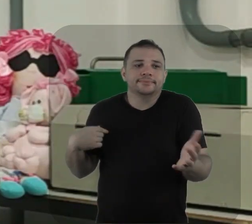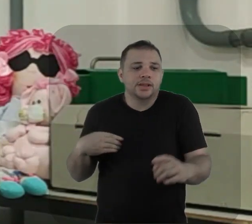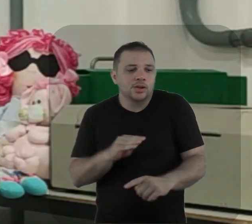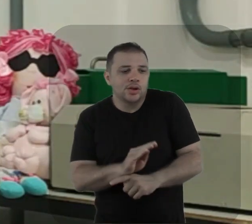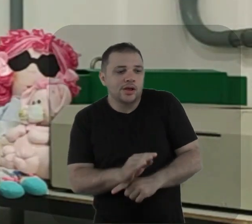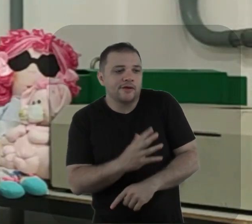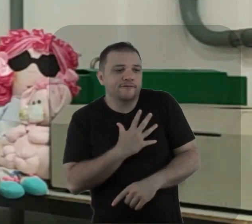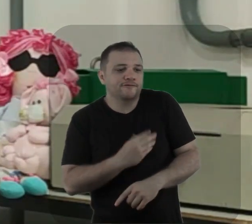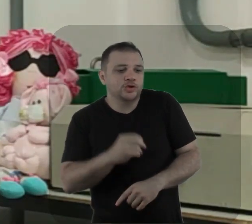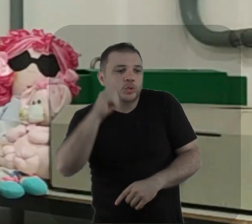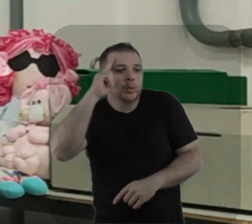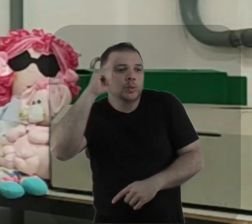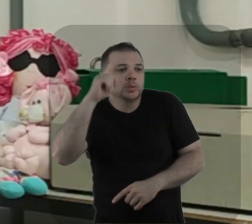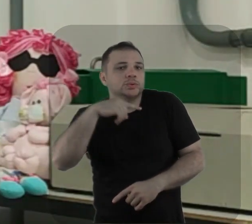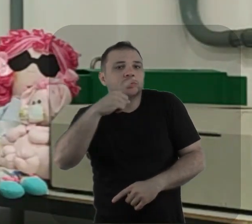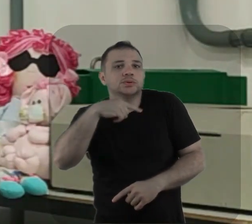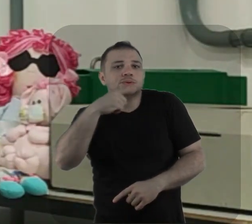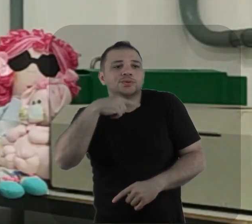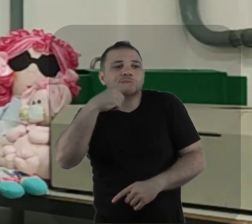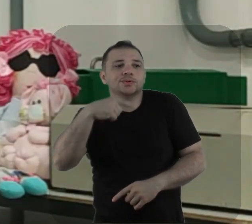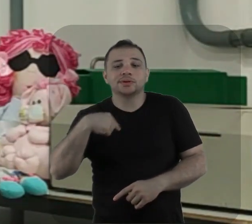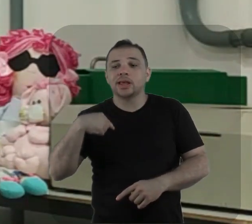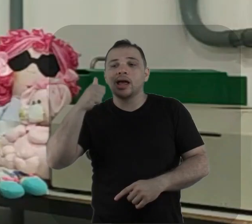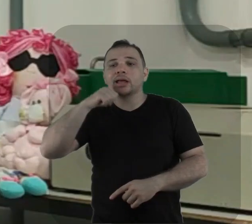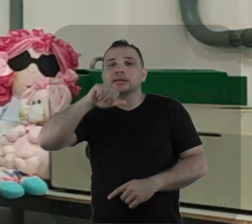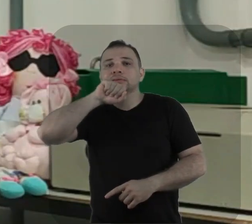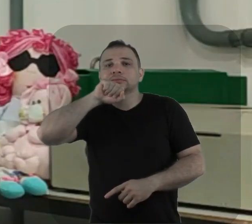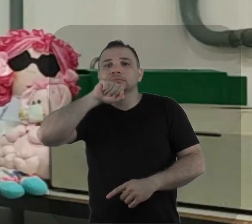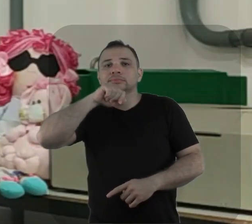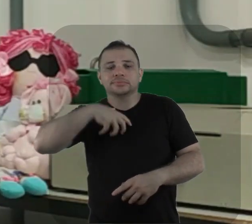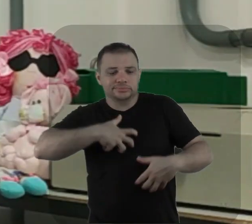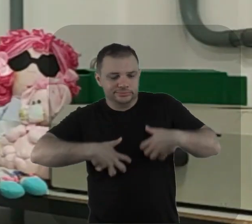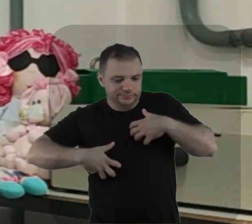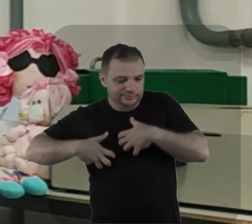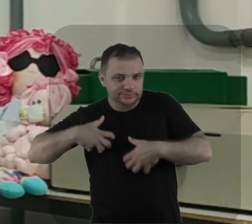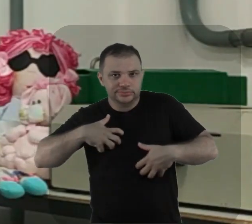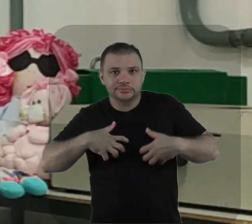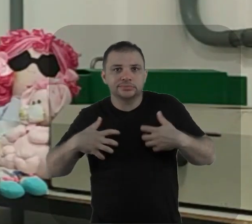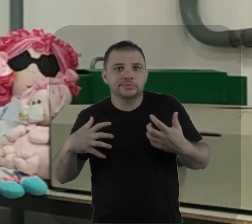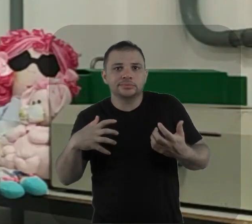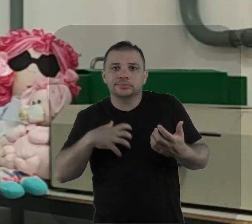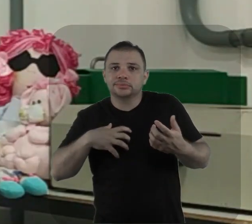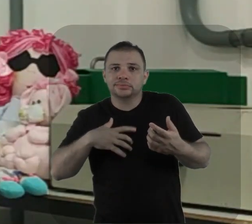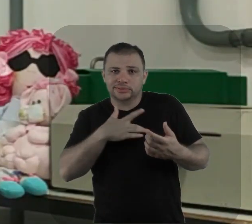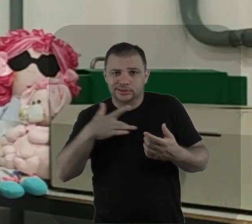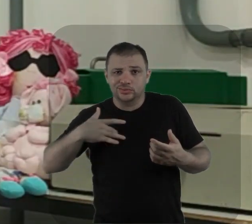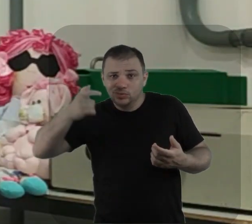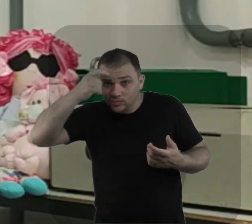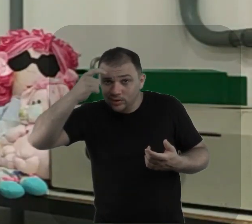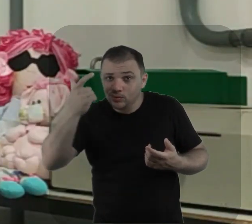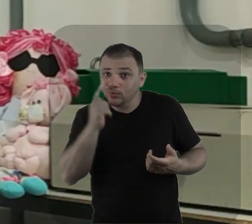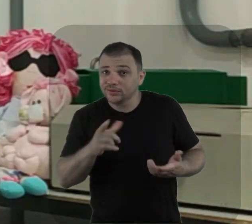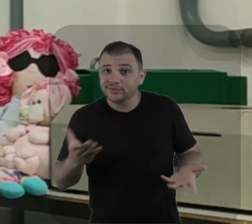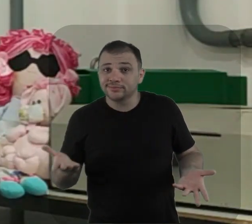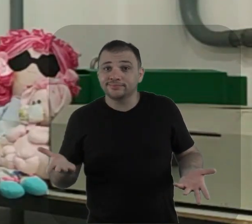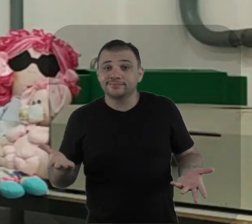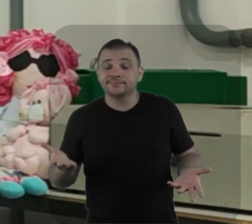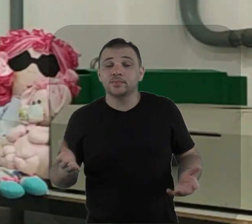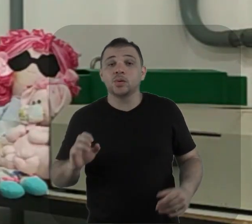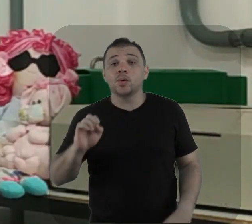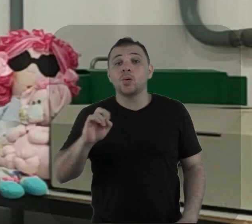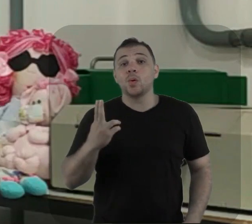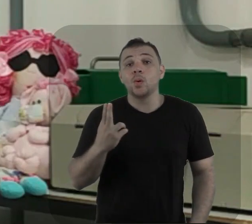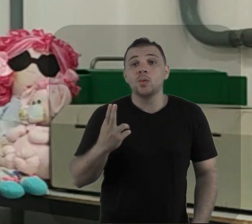não conseguir que seu filho tenha comida todo dia, né? Como que fica uma mãe numa situação dessa? Como que você pode,